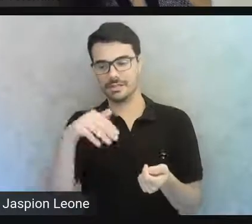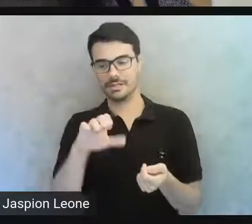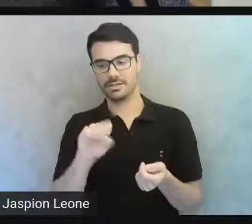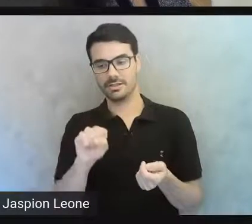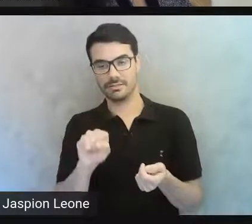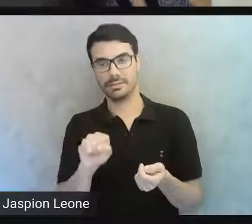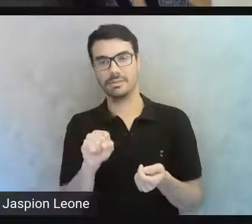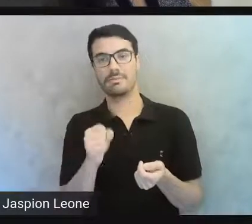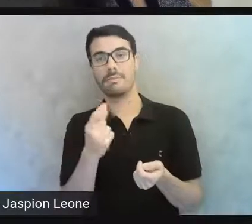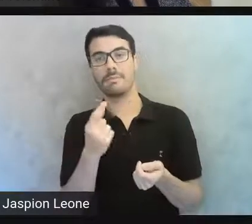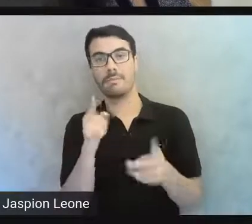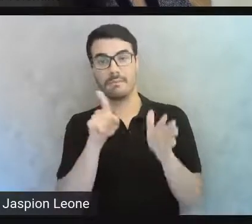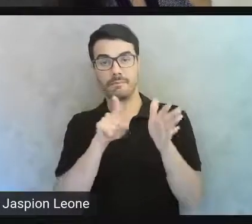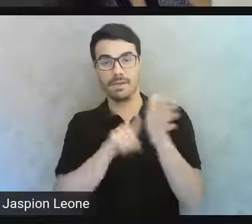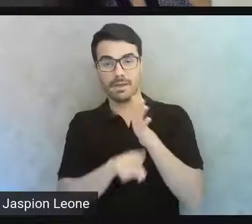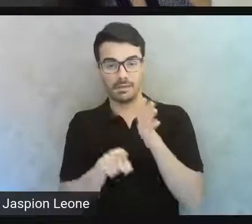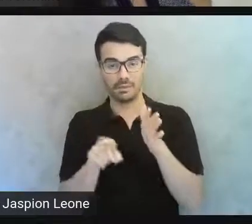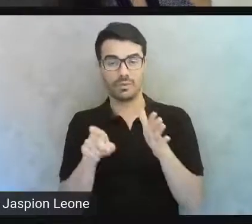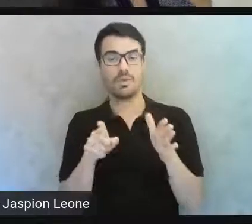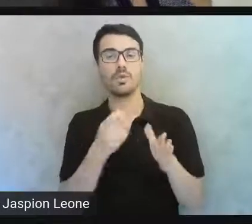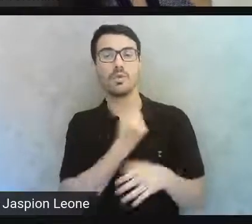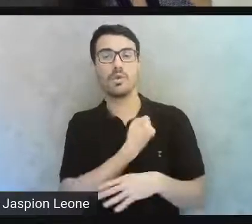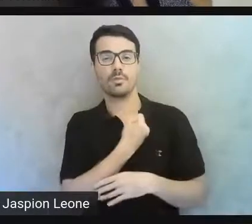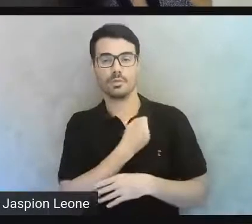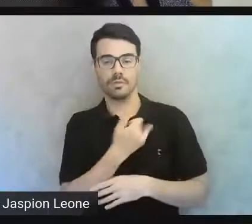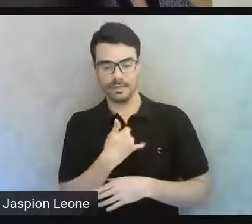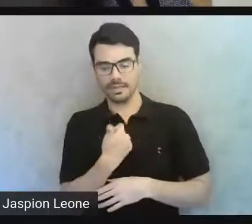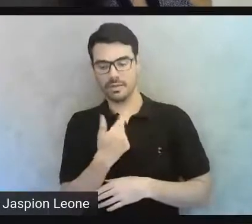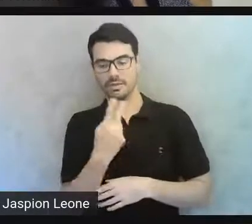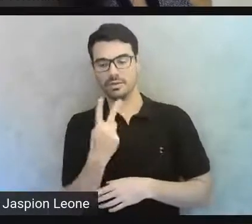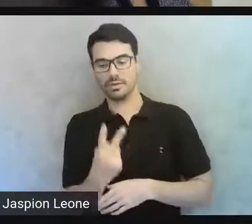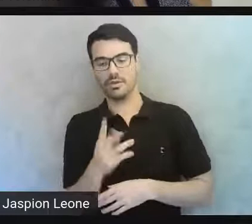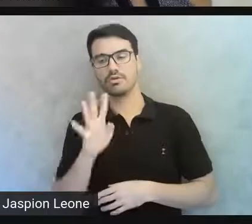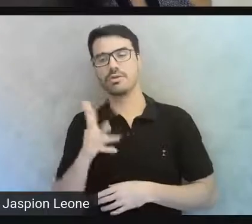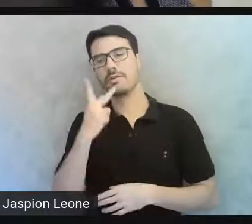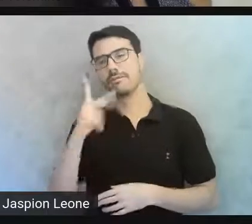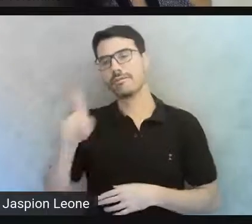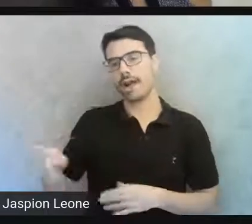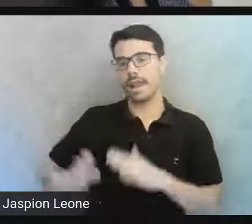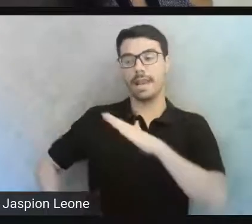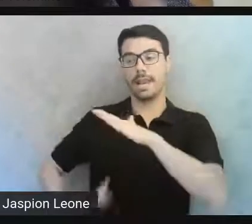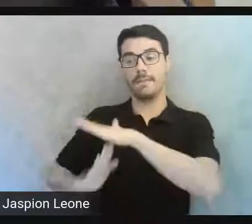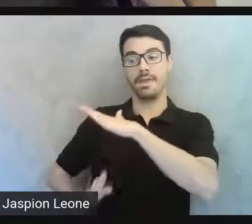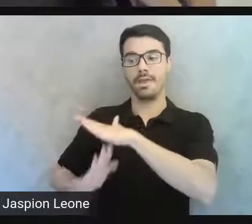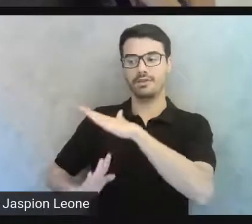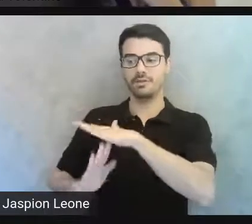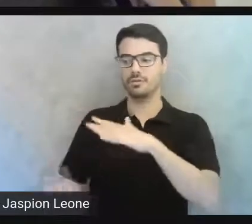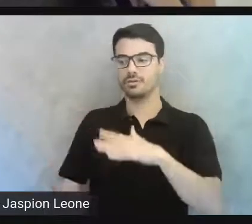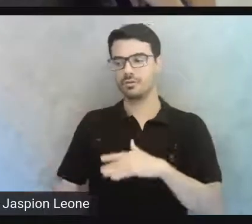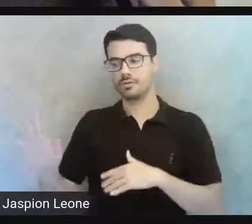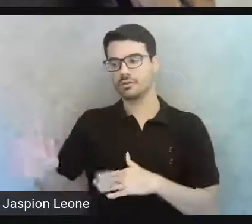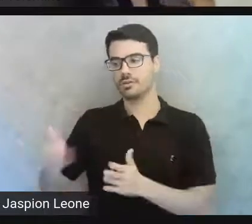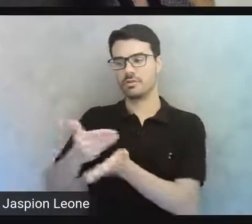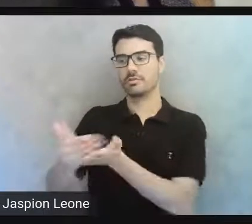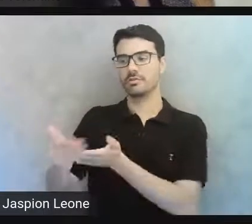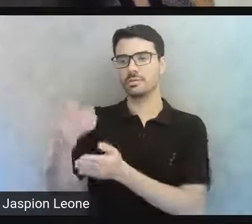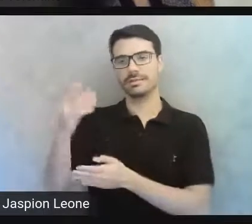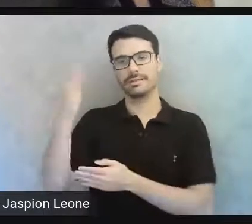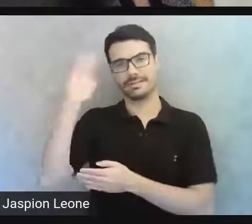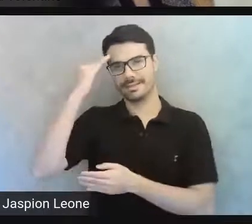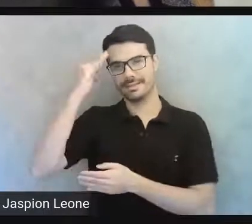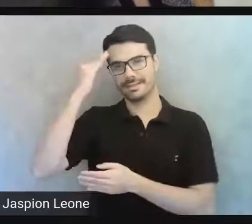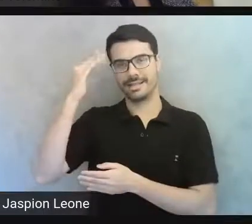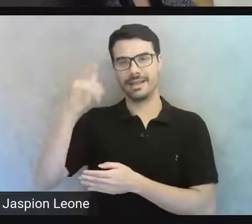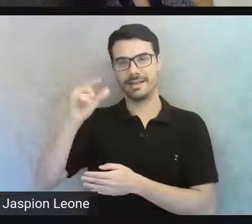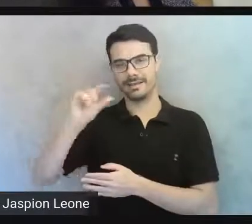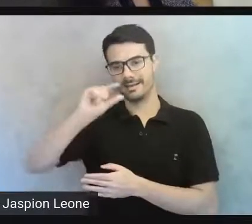questão prática dos números, né? Então, aos 2 anos, a gente já começa a dar mais um limitezinho, a criança já vai começando a entender a questão da moedinha, a gente pode